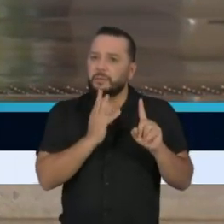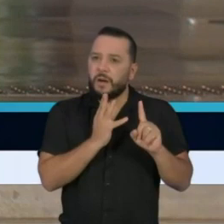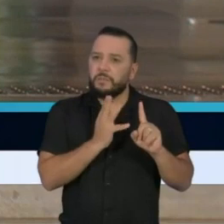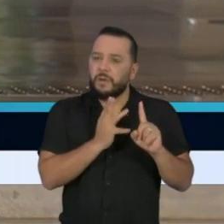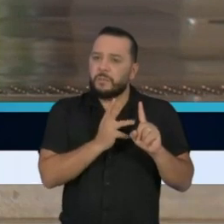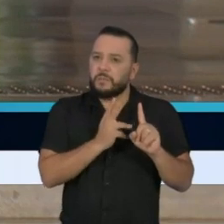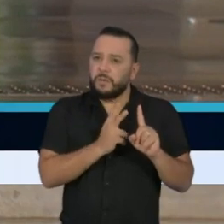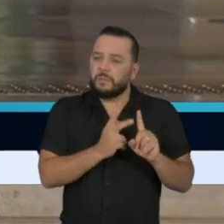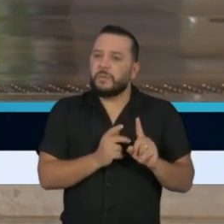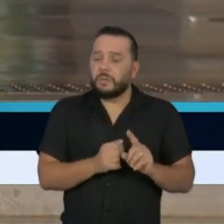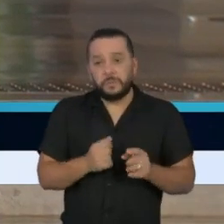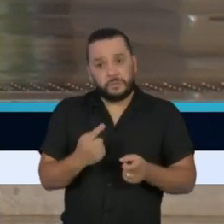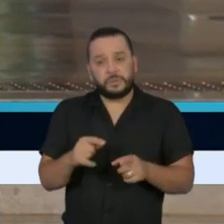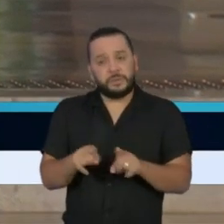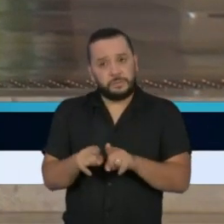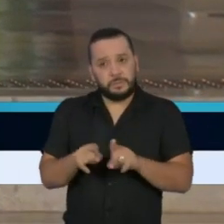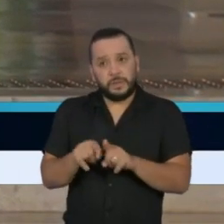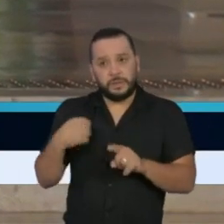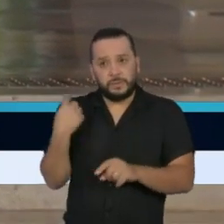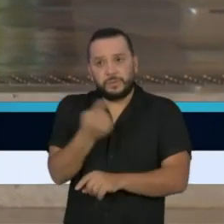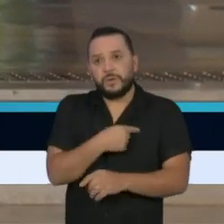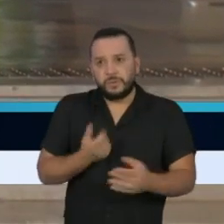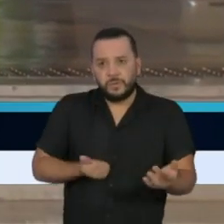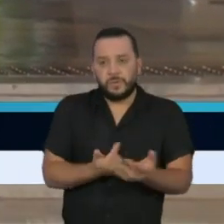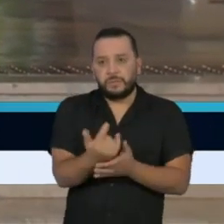novos respiradores.